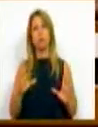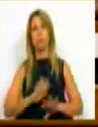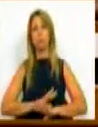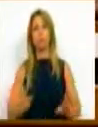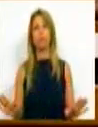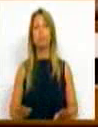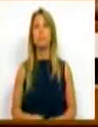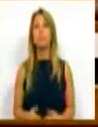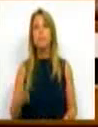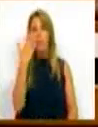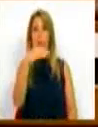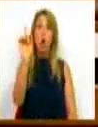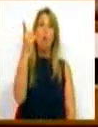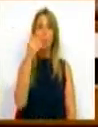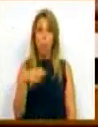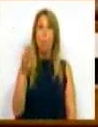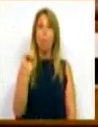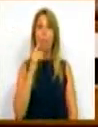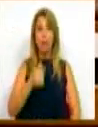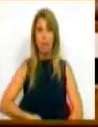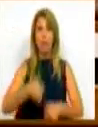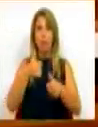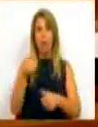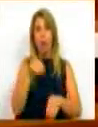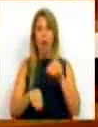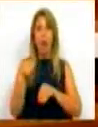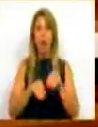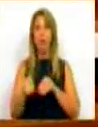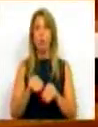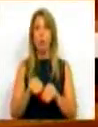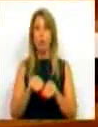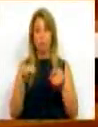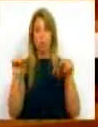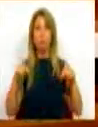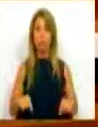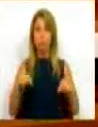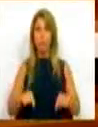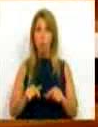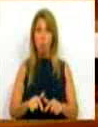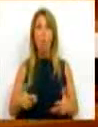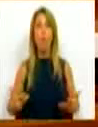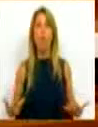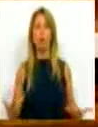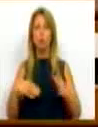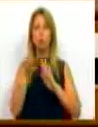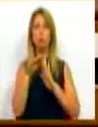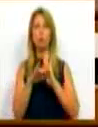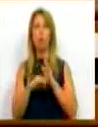Se o PS tivesse ganho as eleições, estaria aqui hoje com um